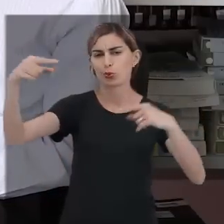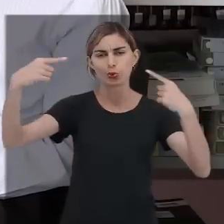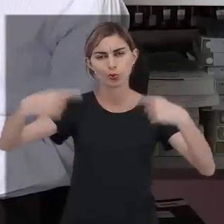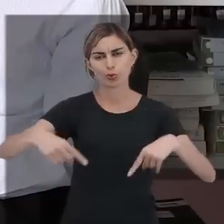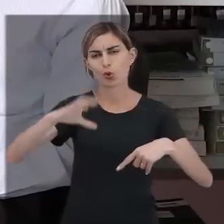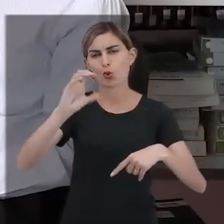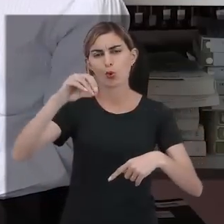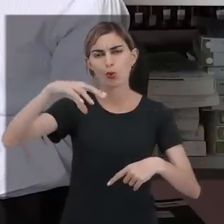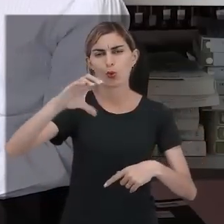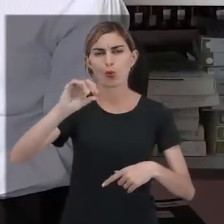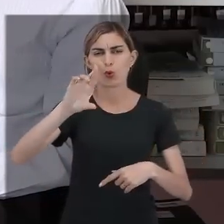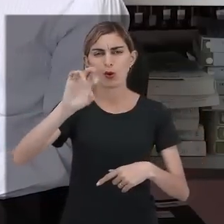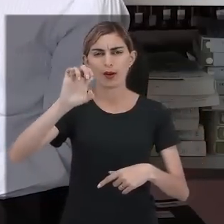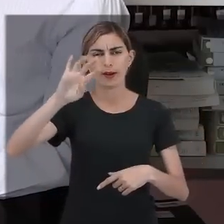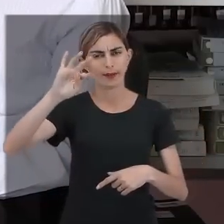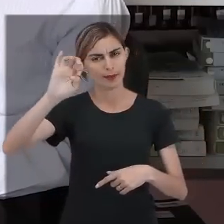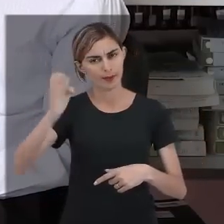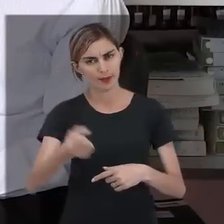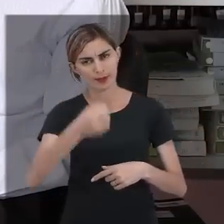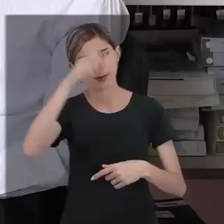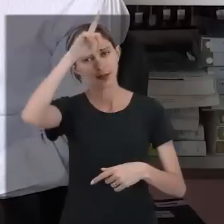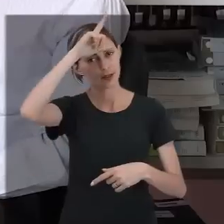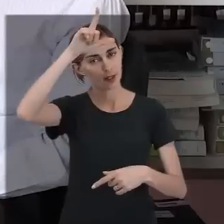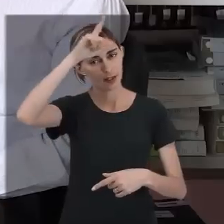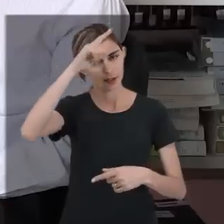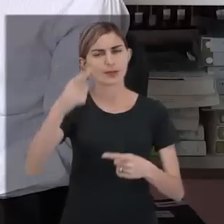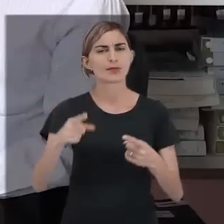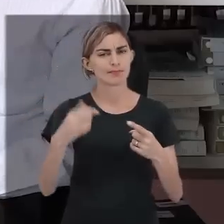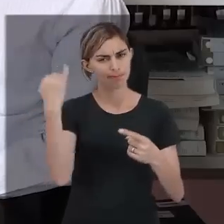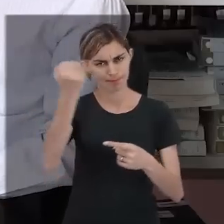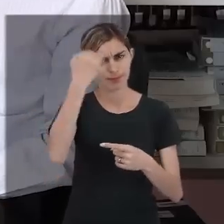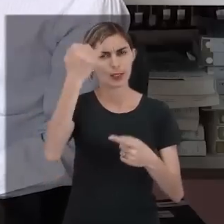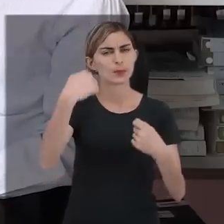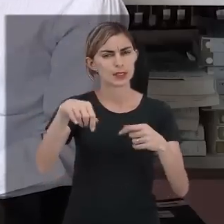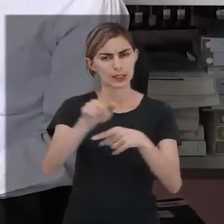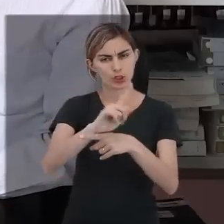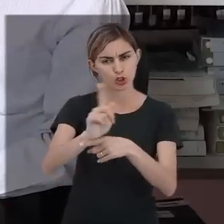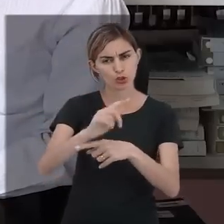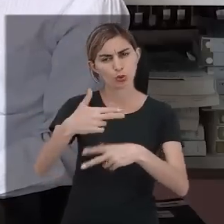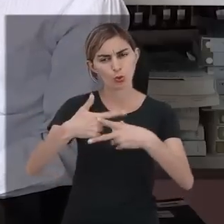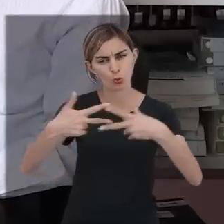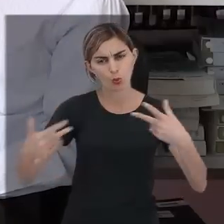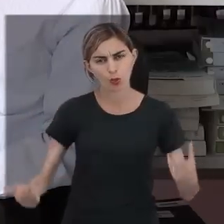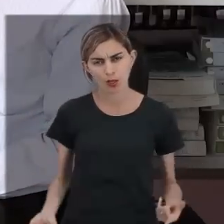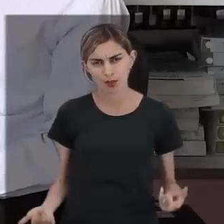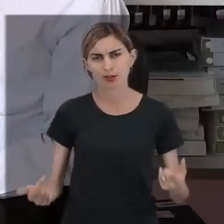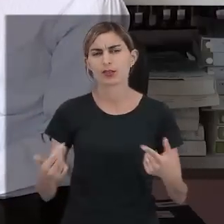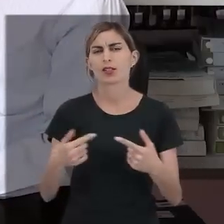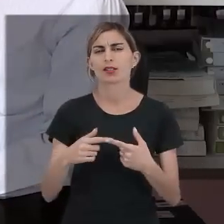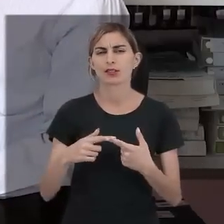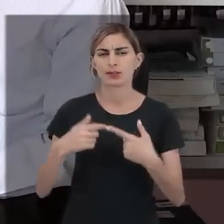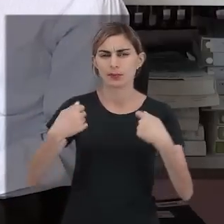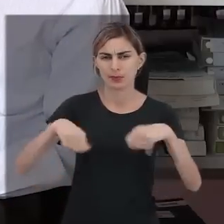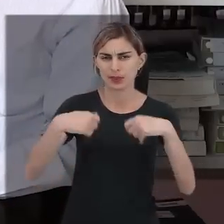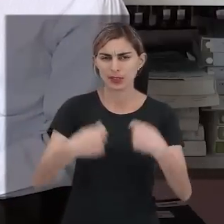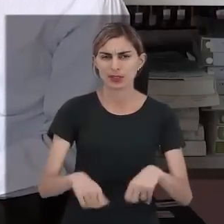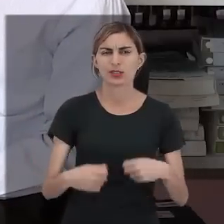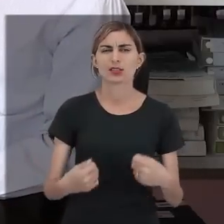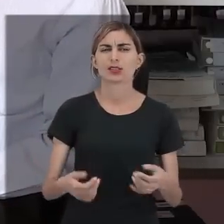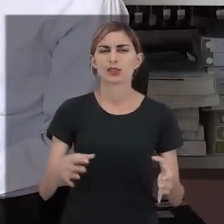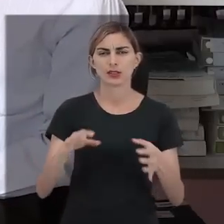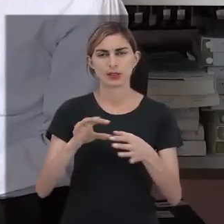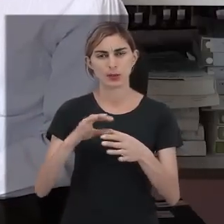concorrentes. Liderança, né, é um princípio importantíssimo, tem que ter um gestor da qualidade, a alta direção tem que estar